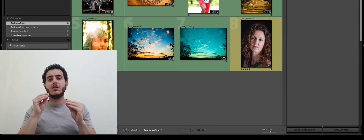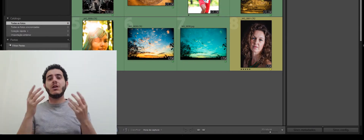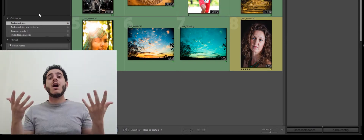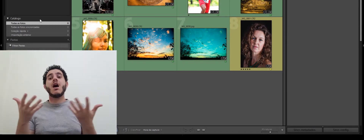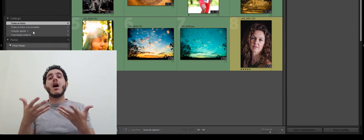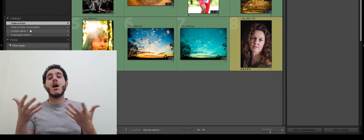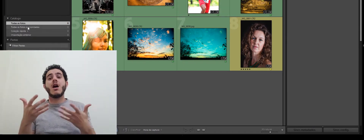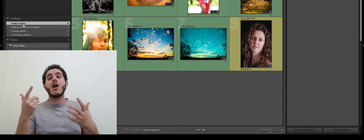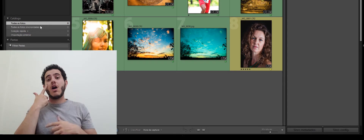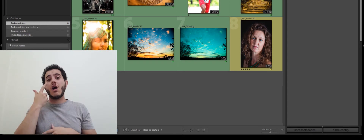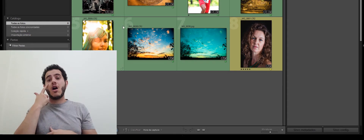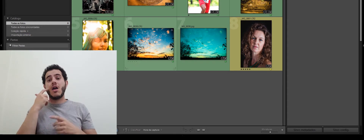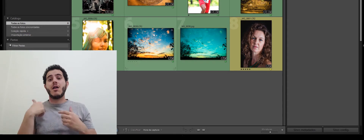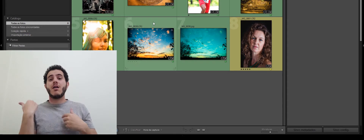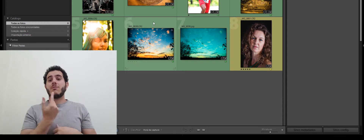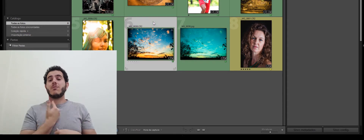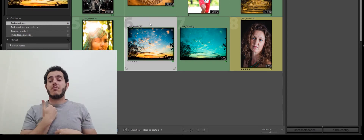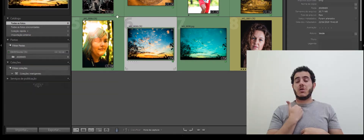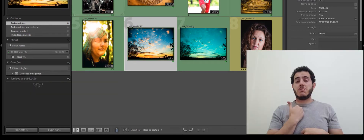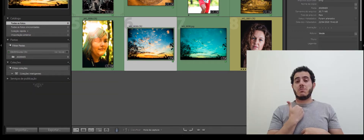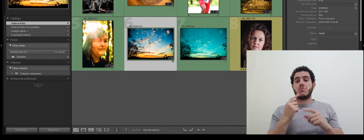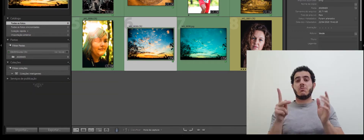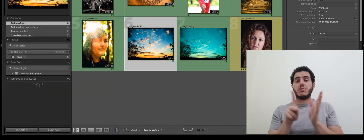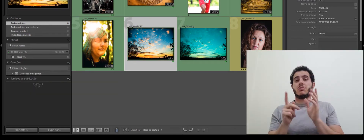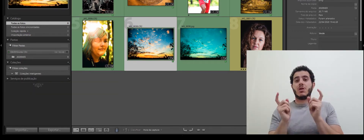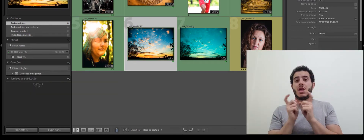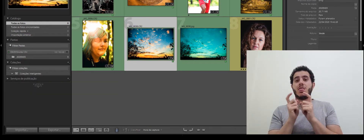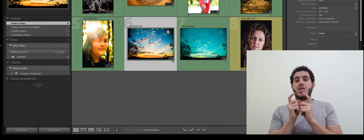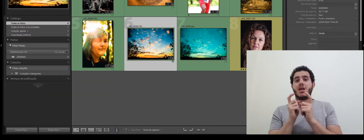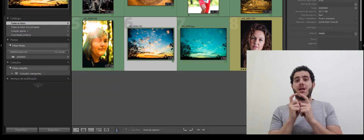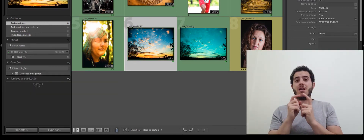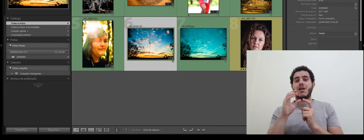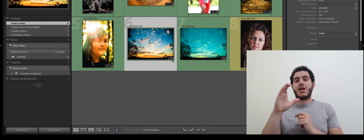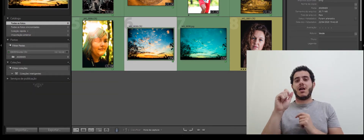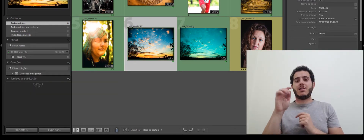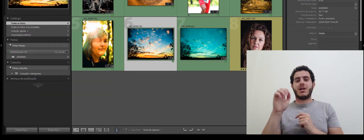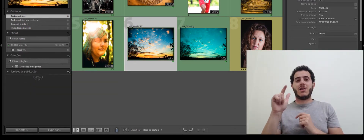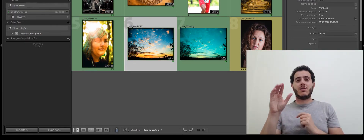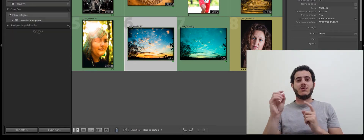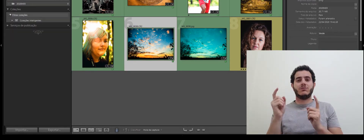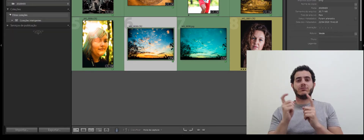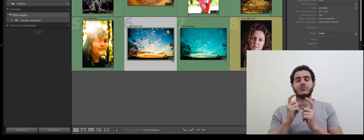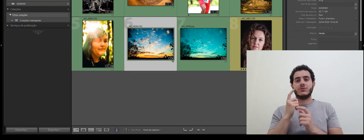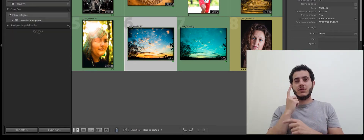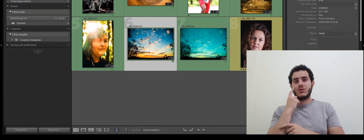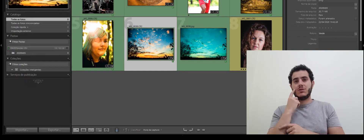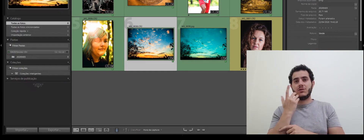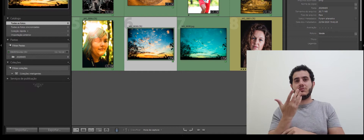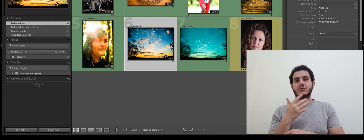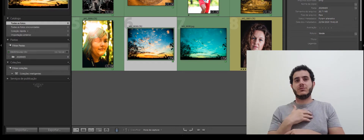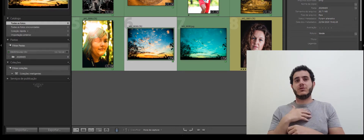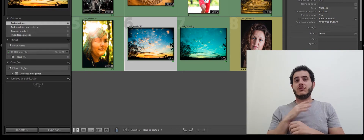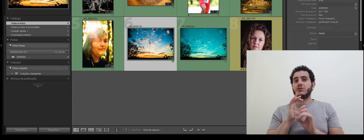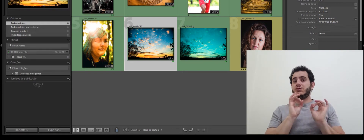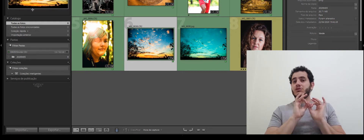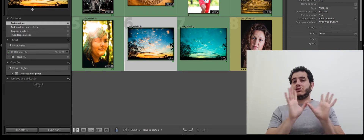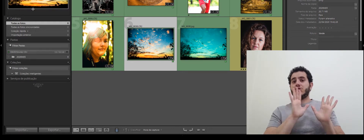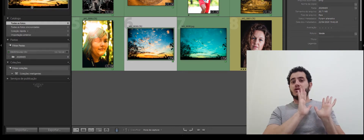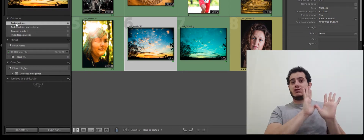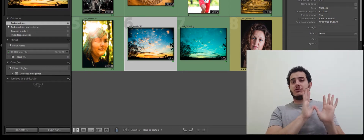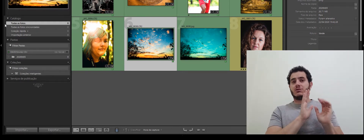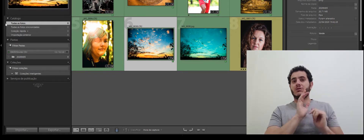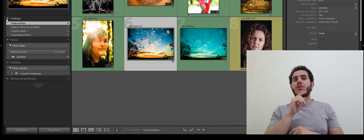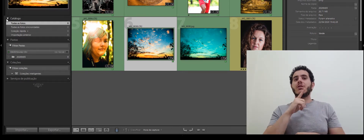nesse catálogo, agora olha o meu catálogo aqui, quando de baixo, né, eu tenho a abinha, a primeira abinha é o navegador, eu posso deixar aberto ou fechado, vou deixar